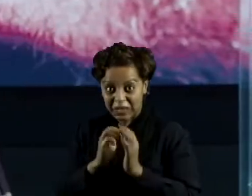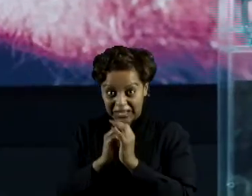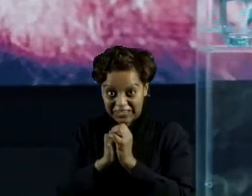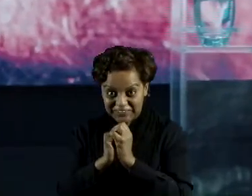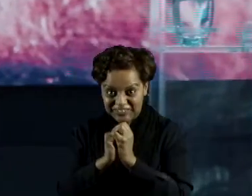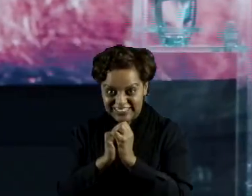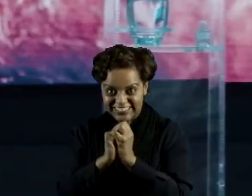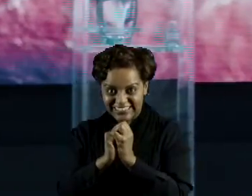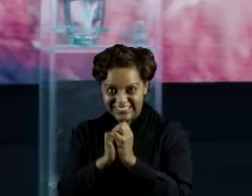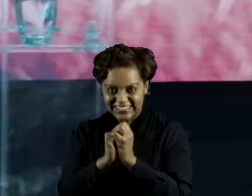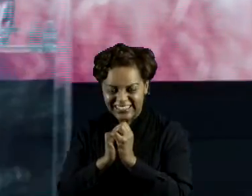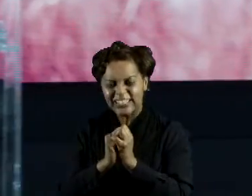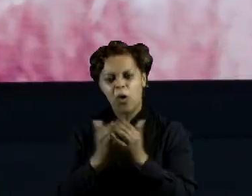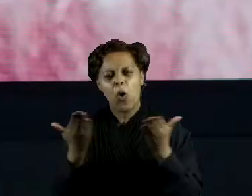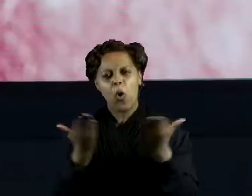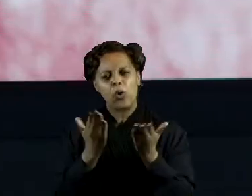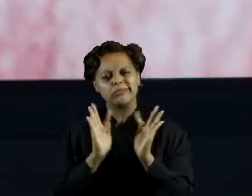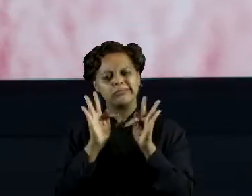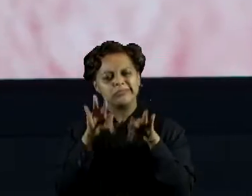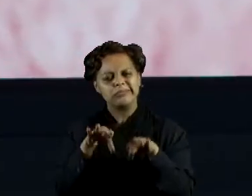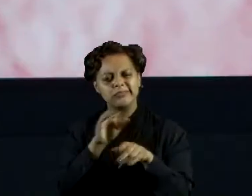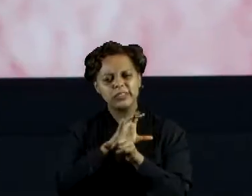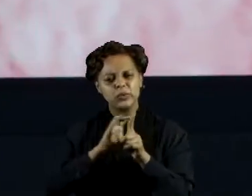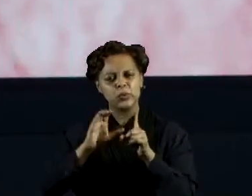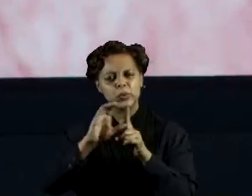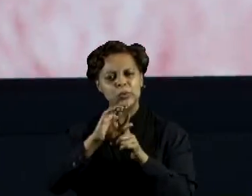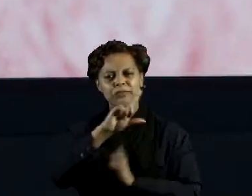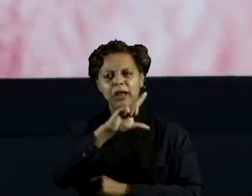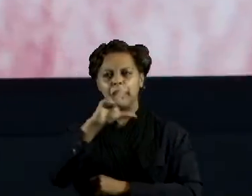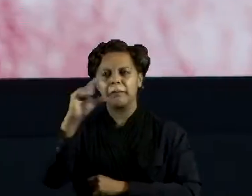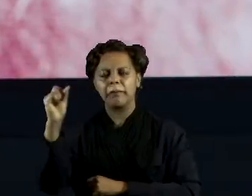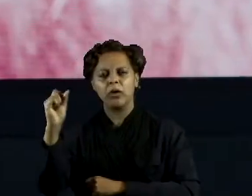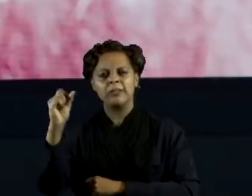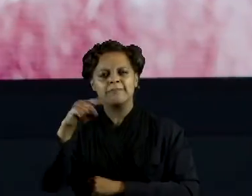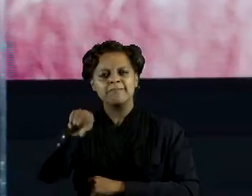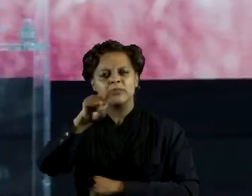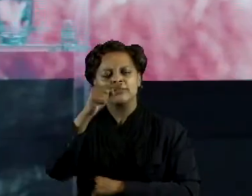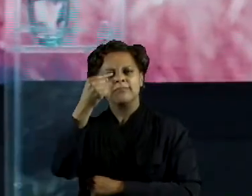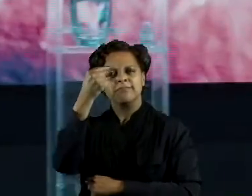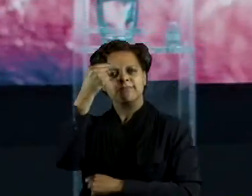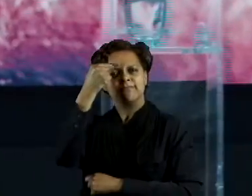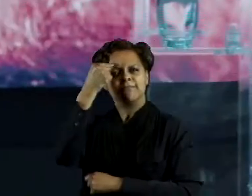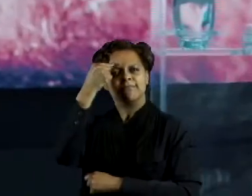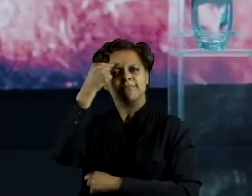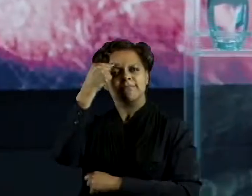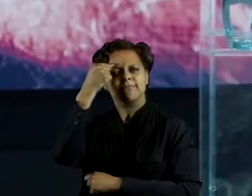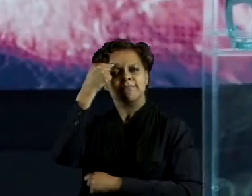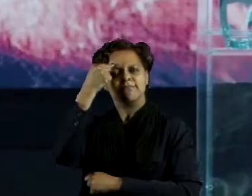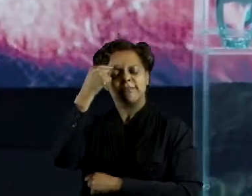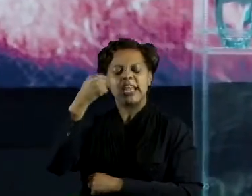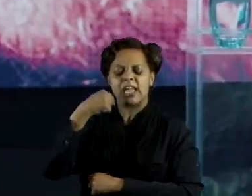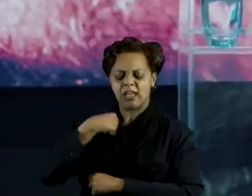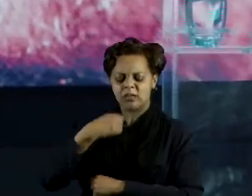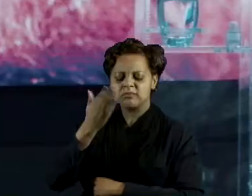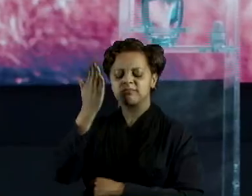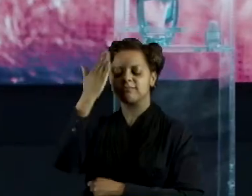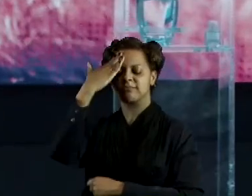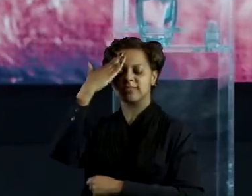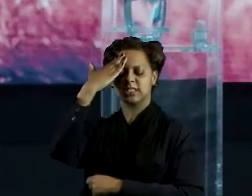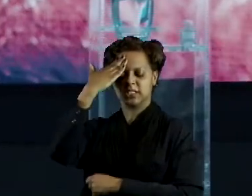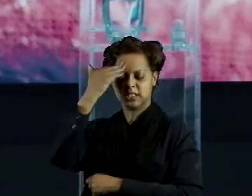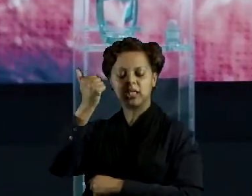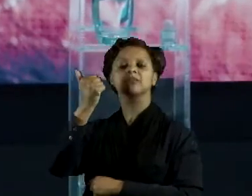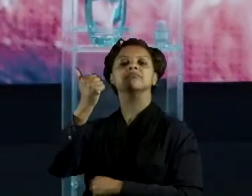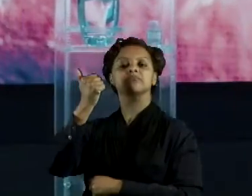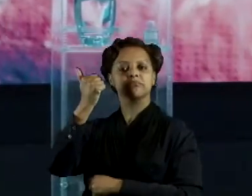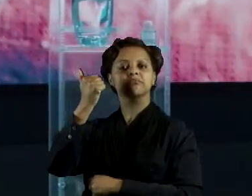quando você sair daqui, você vai sair daqui consciente de que você é sui generis,